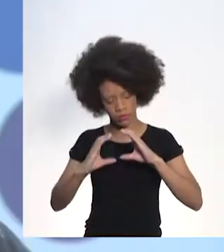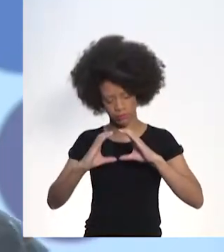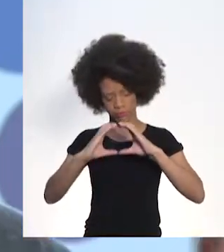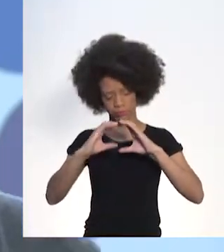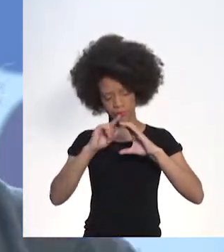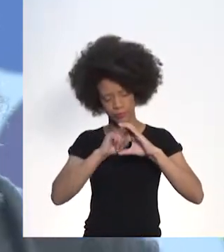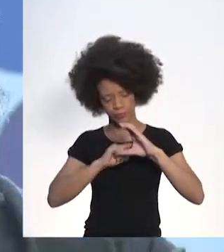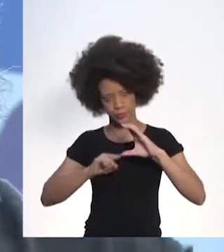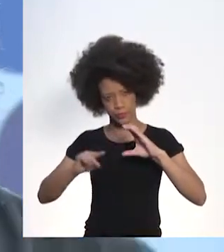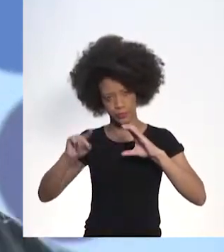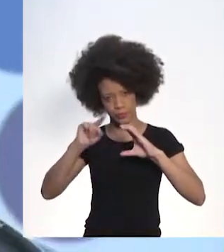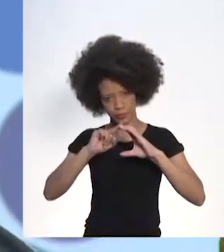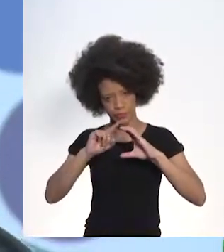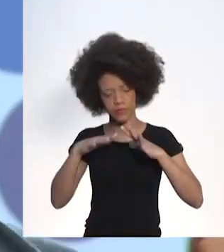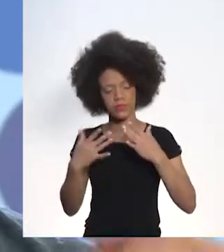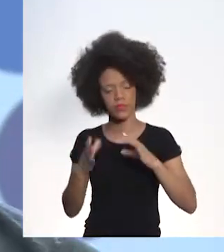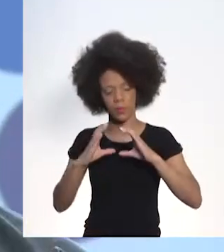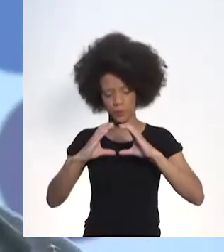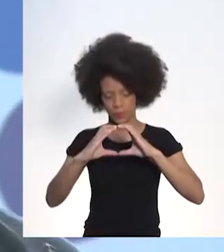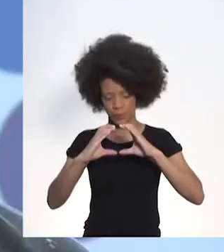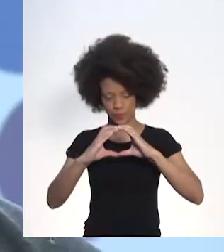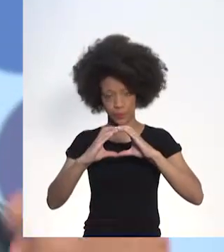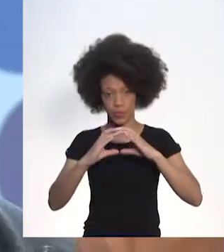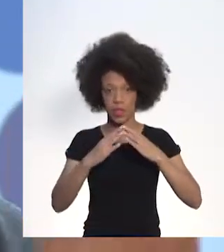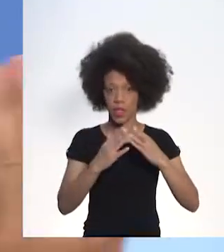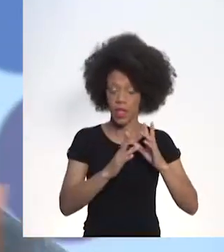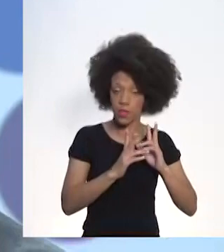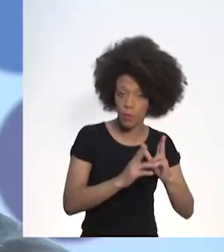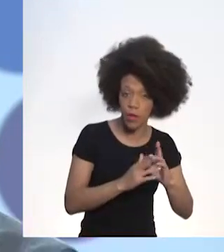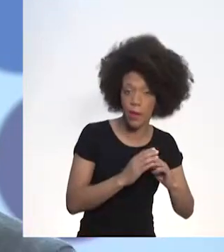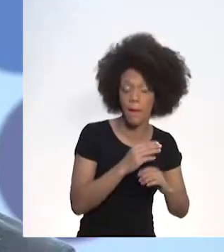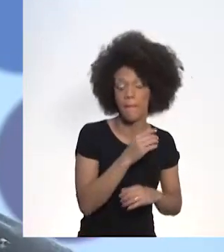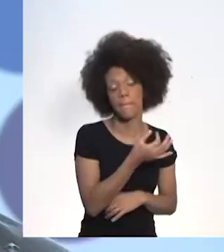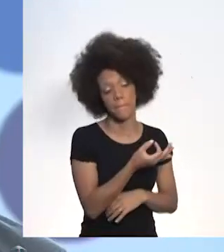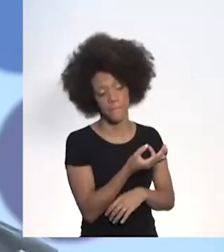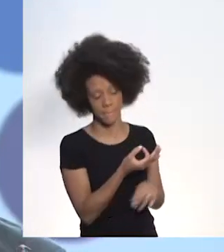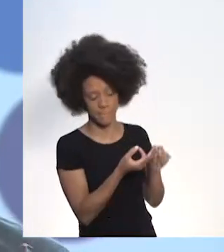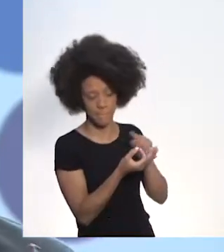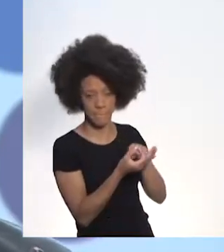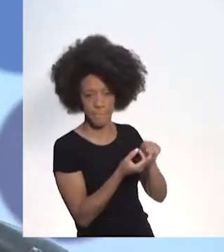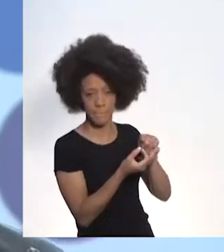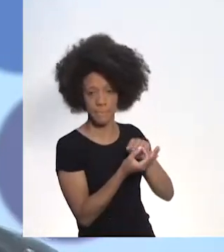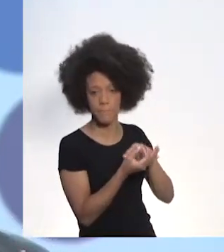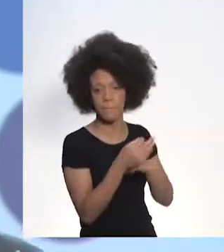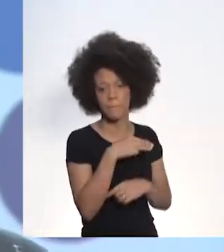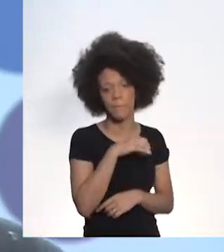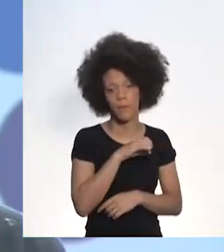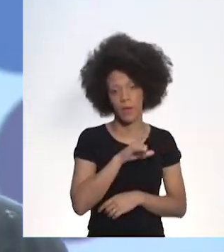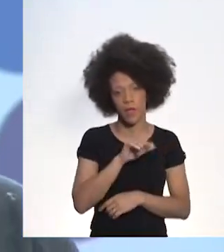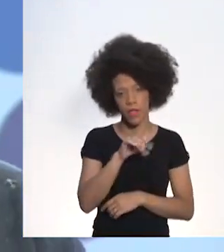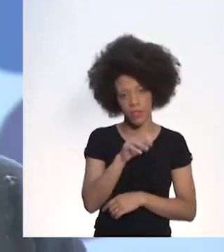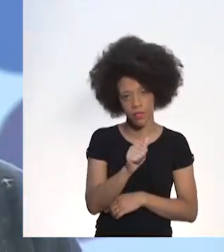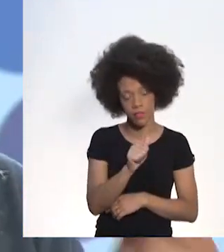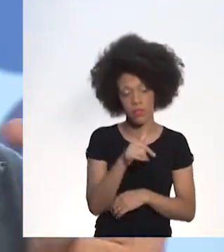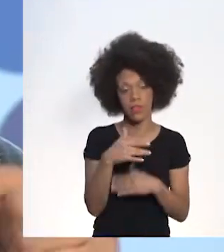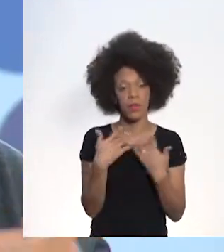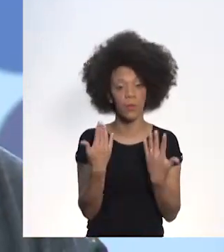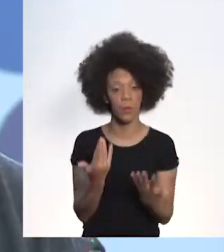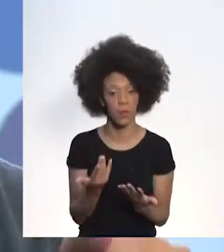circunferência. Então, ó, o círculo é a moeda, é a chapa, a frente da moeda todinha, a face dela. Enquanto que